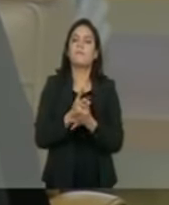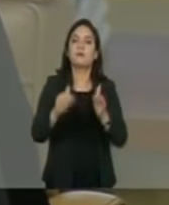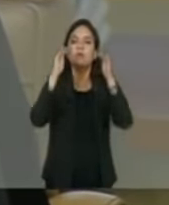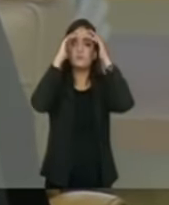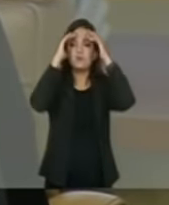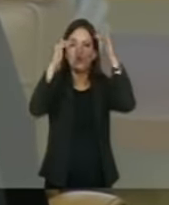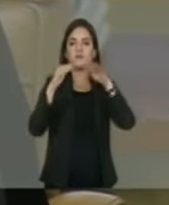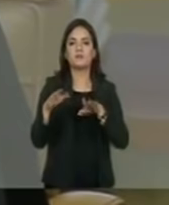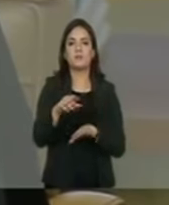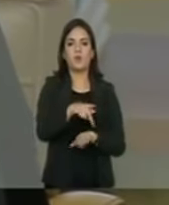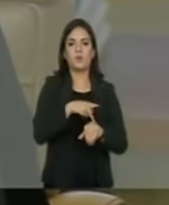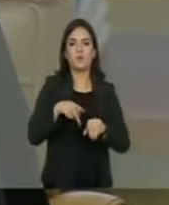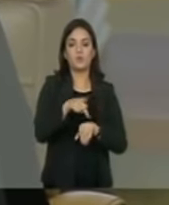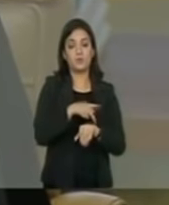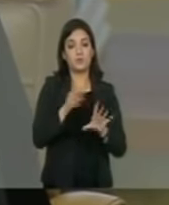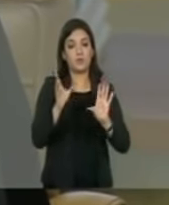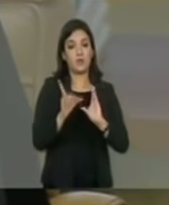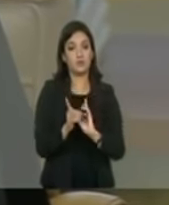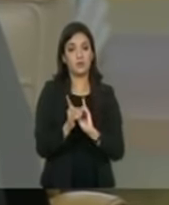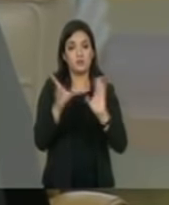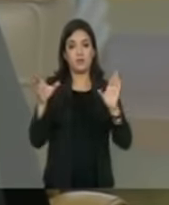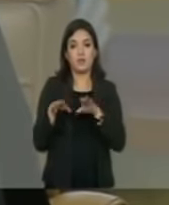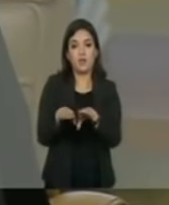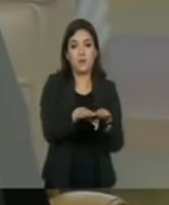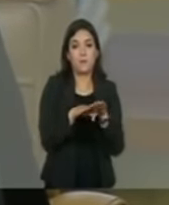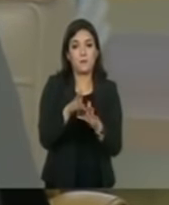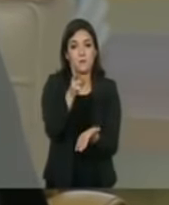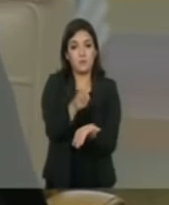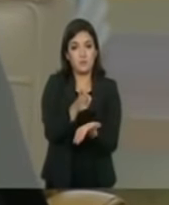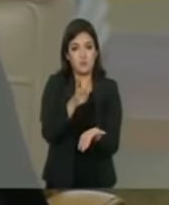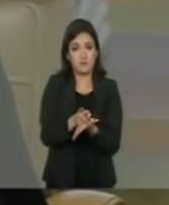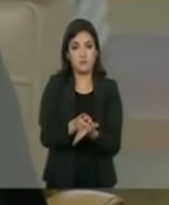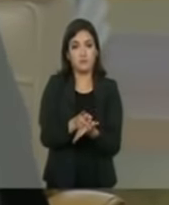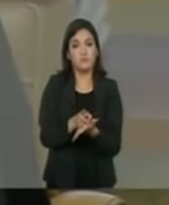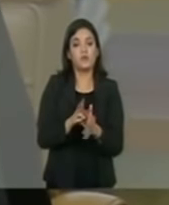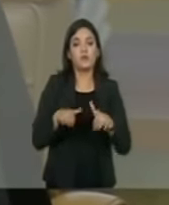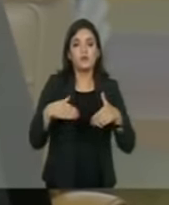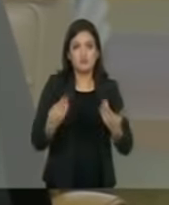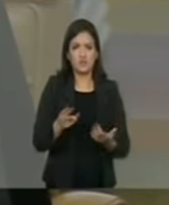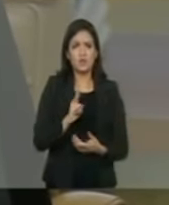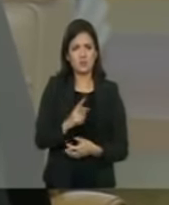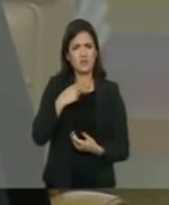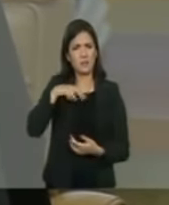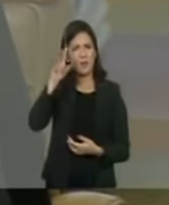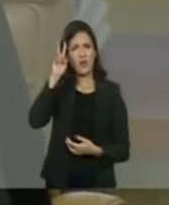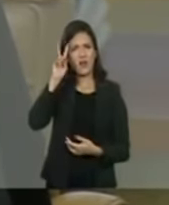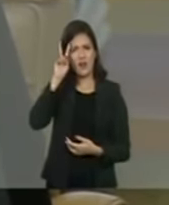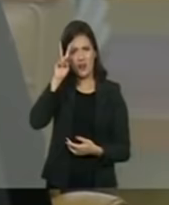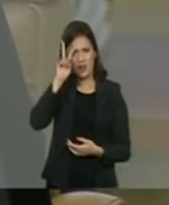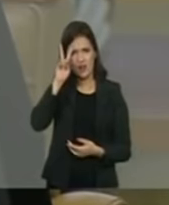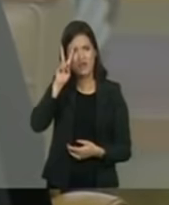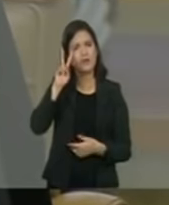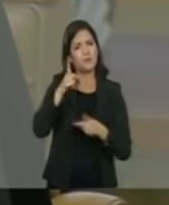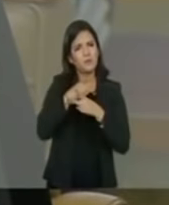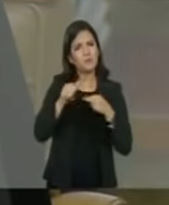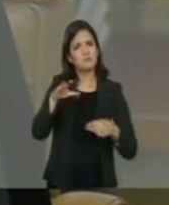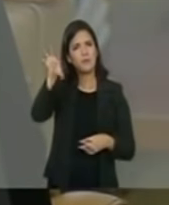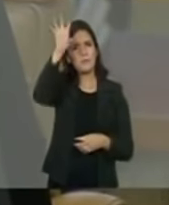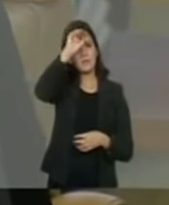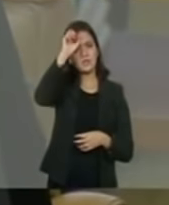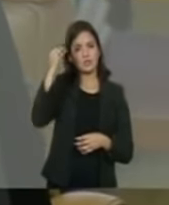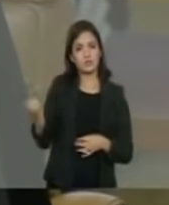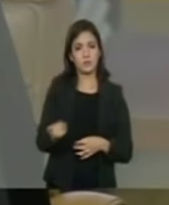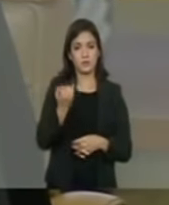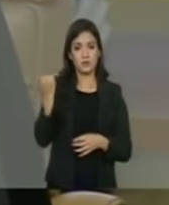voz relevante ter sempre presente e aqui tenho sempre relembrado essa lição muito valiosa do